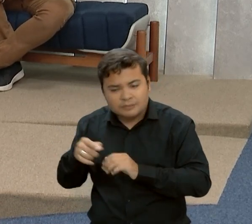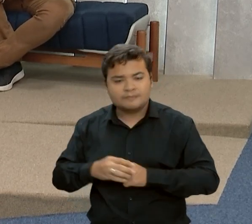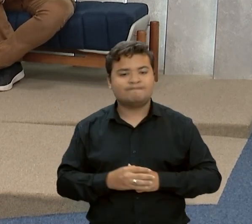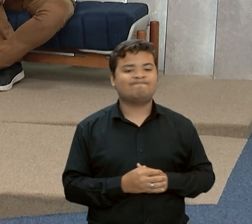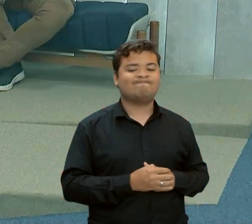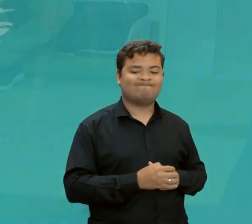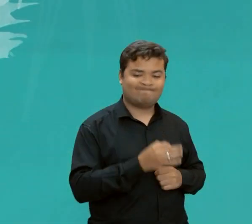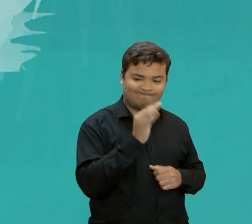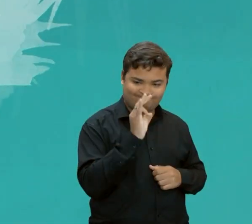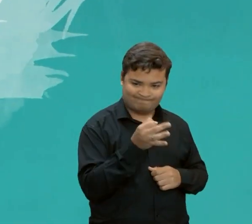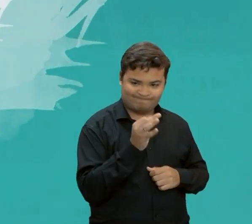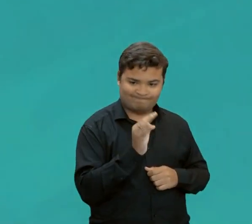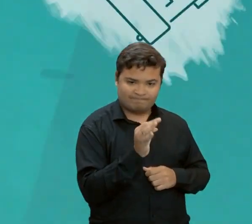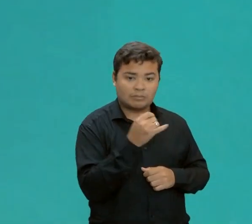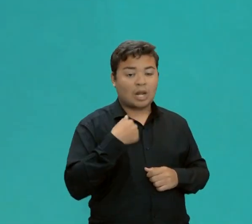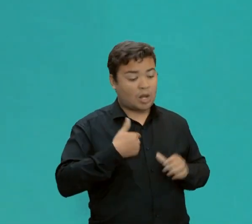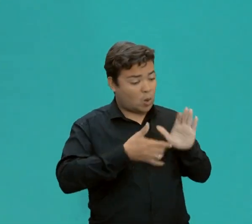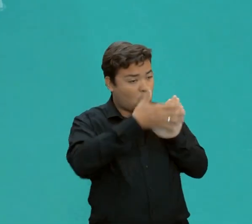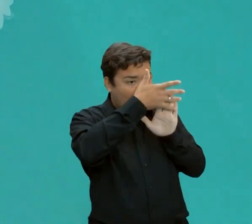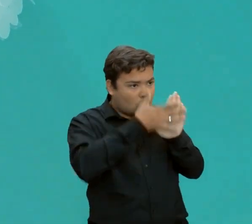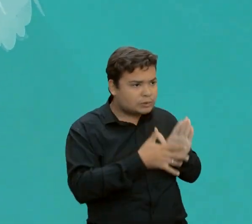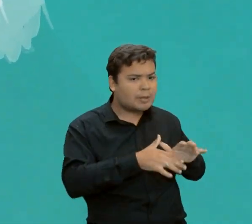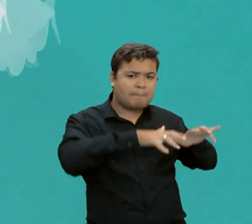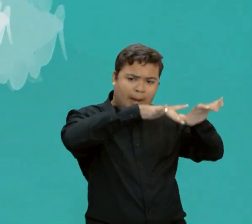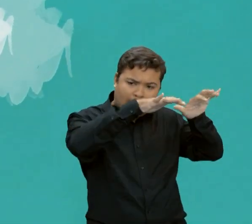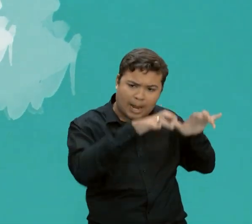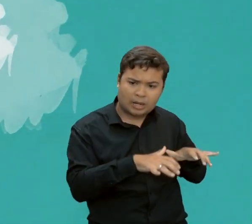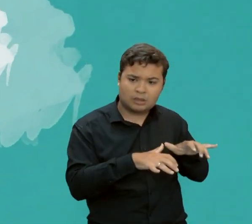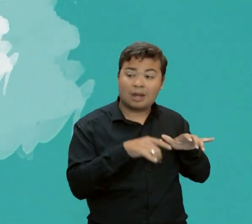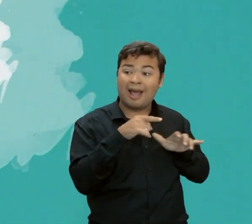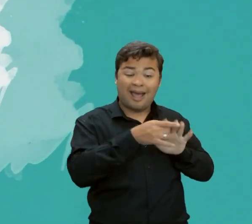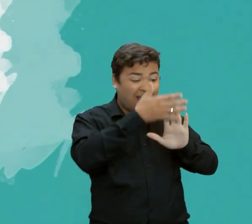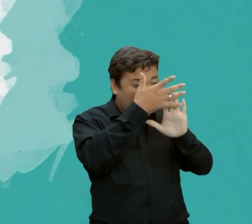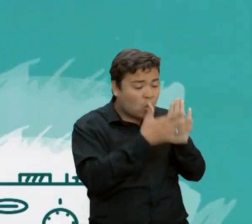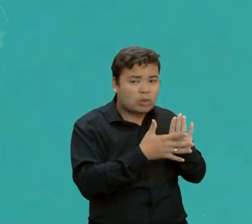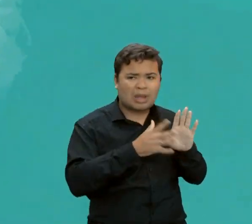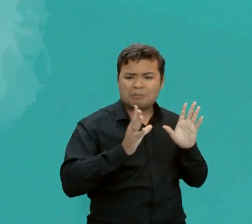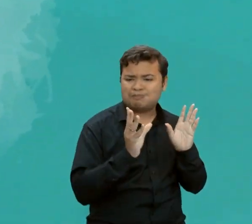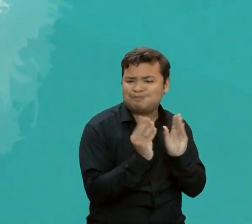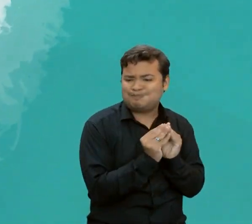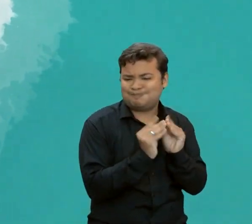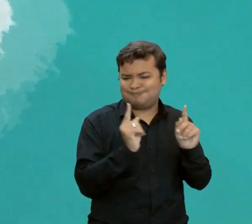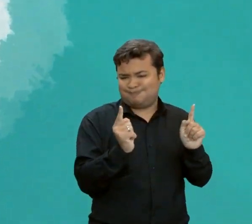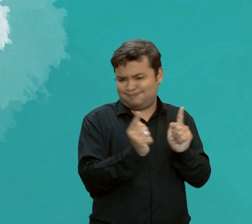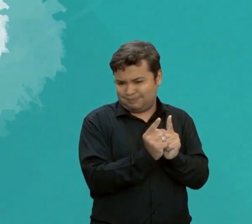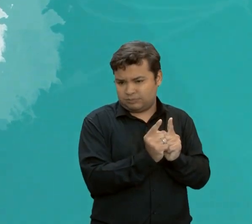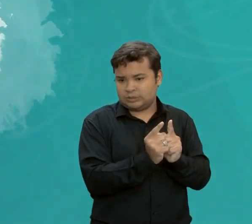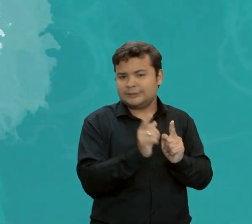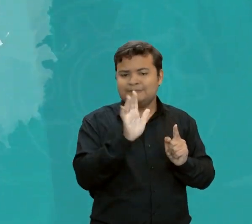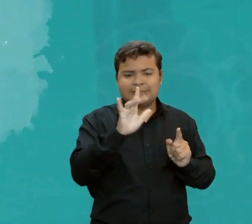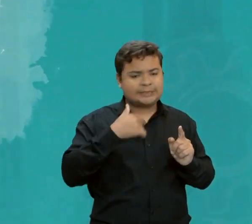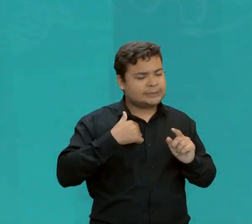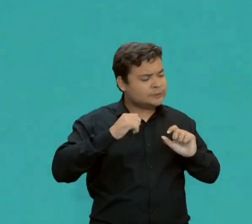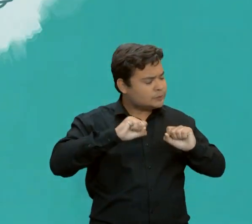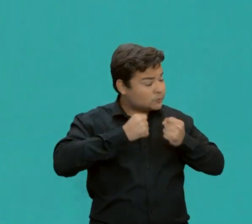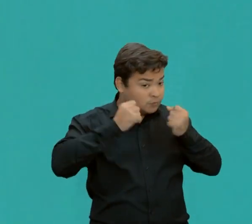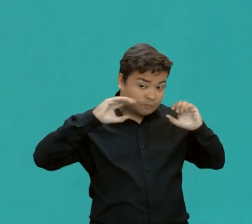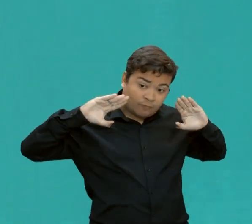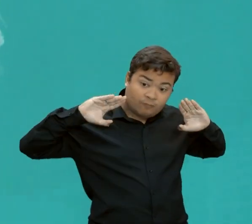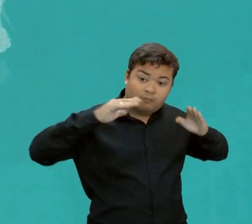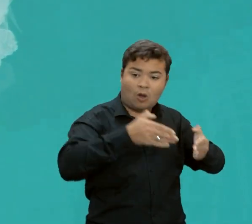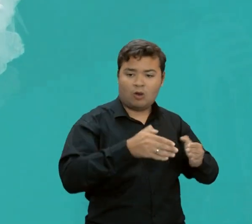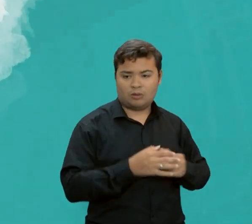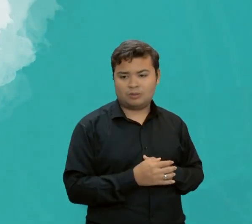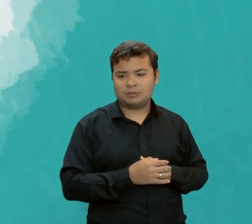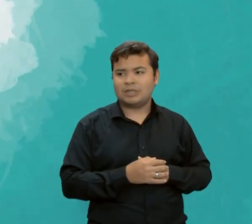né, escrevendo esses roteiros, são roteiros curtos, mas ali eu entro de corpo e alma, né, às vezes eu começo às 6 da